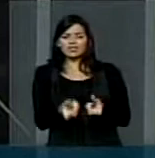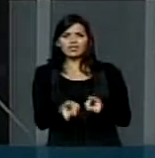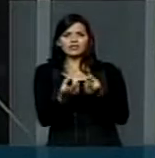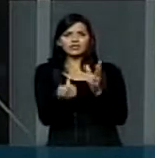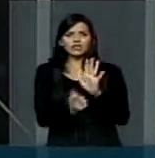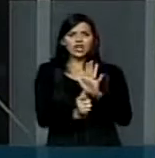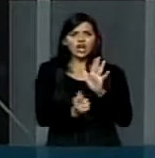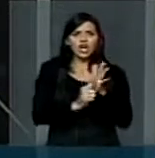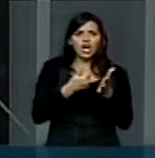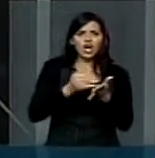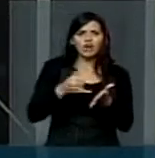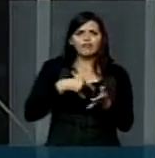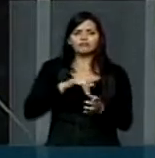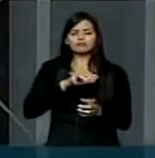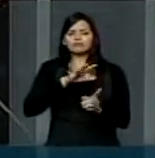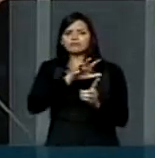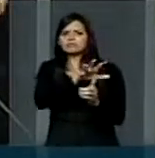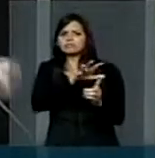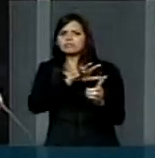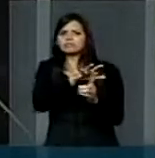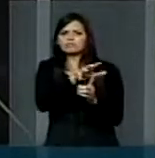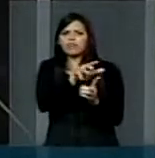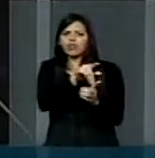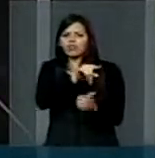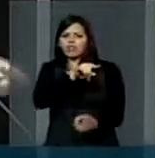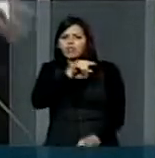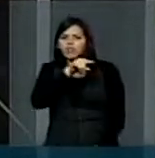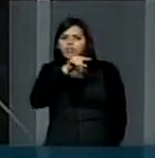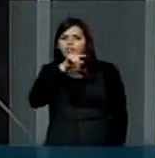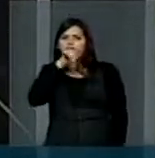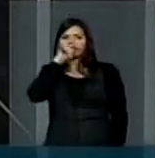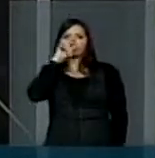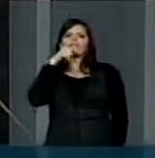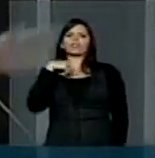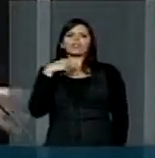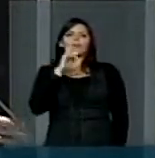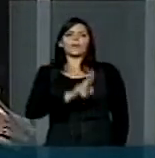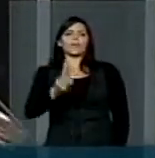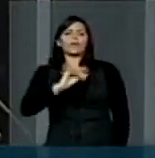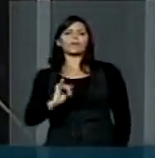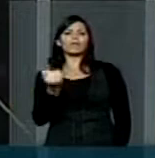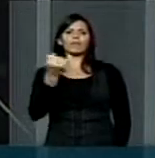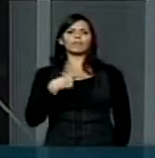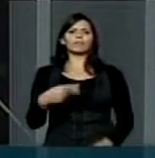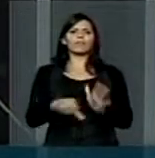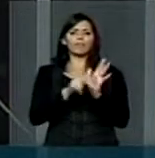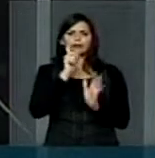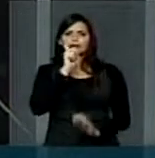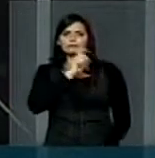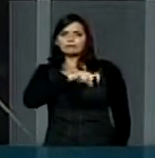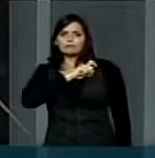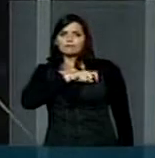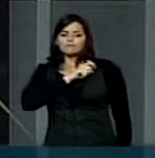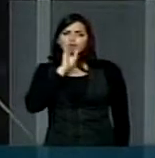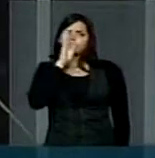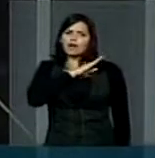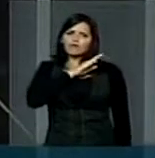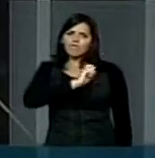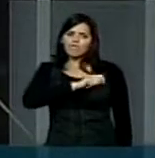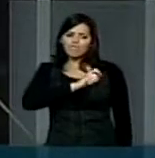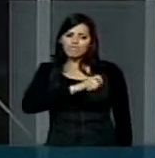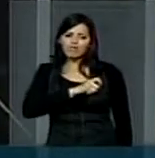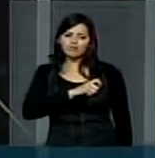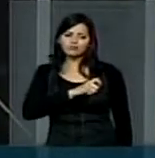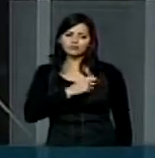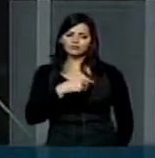subviciados, têm sido escravizados e utilizados por esse sistema do mal. E no